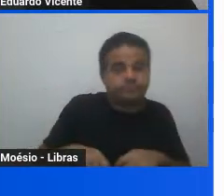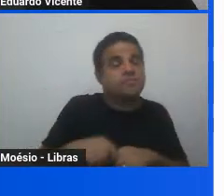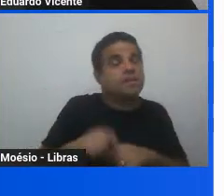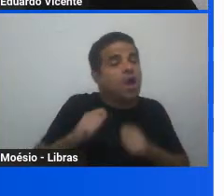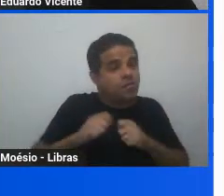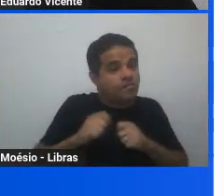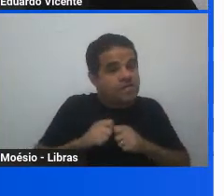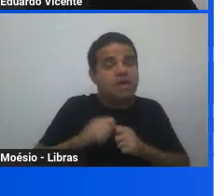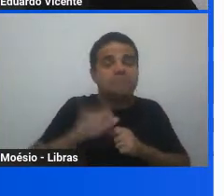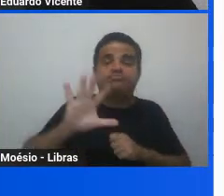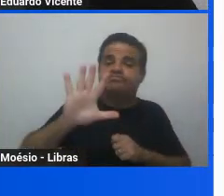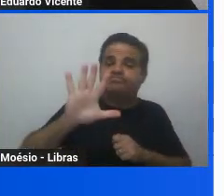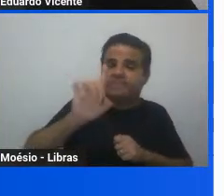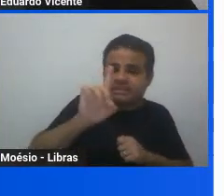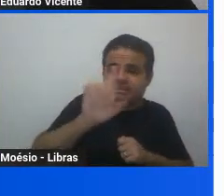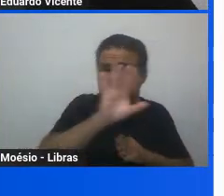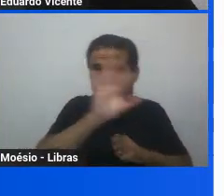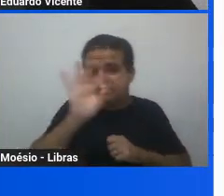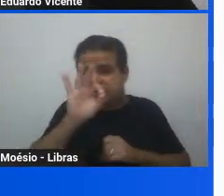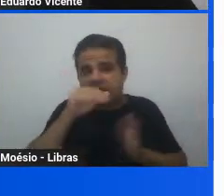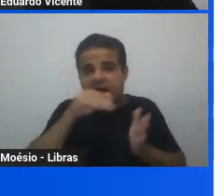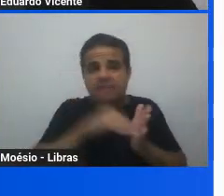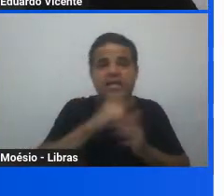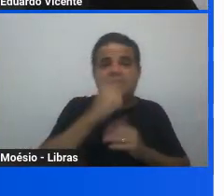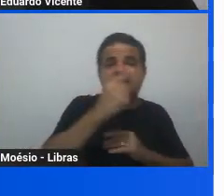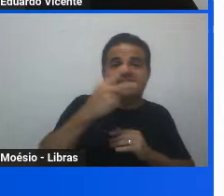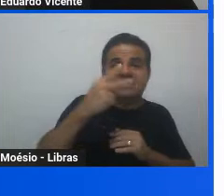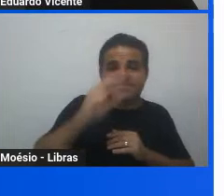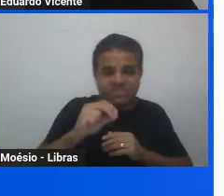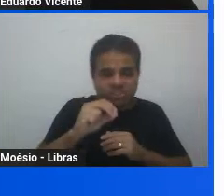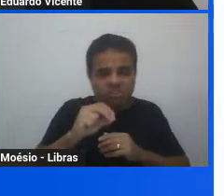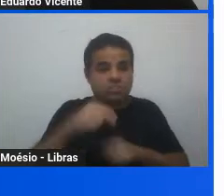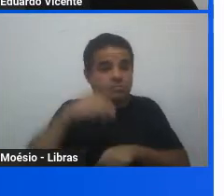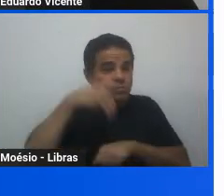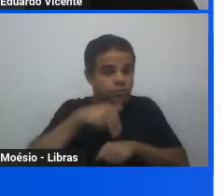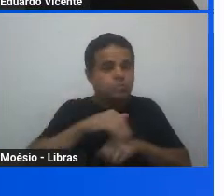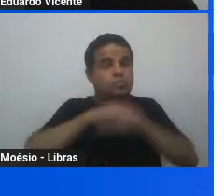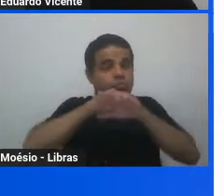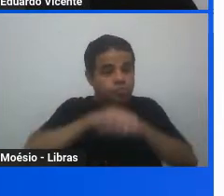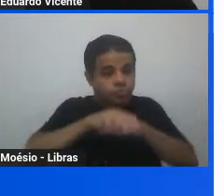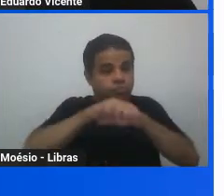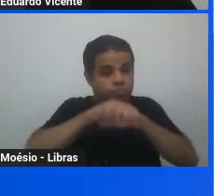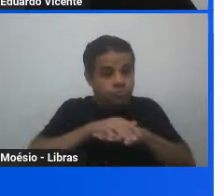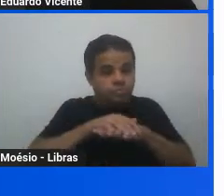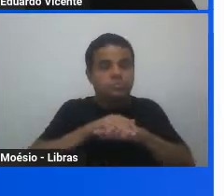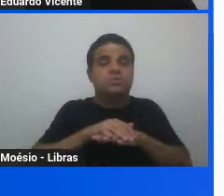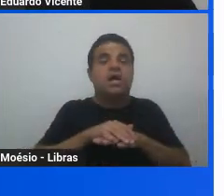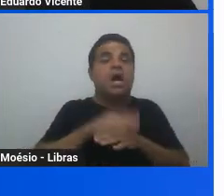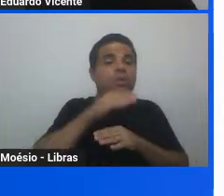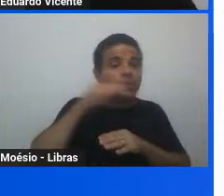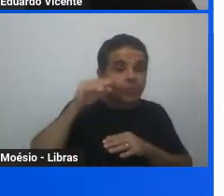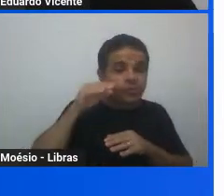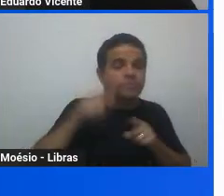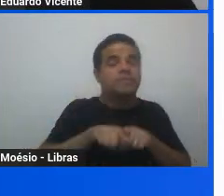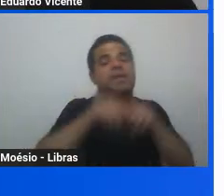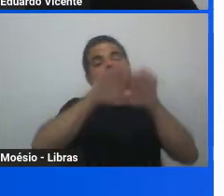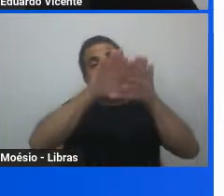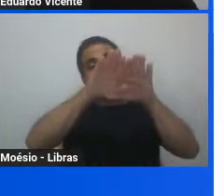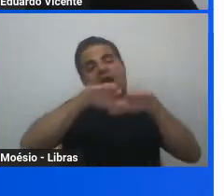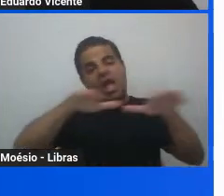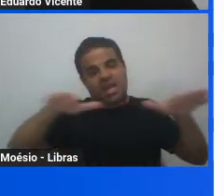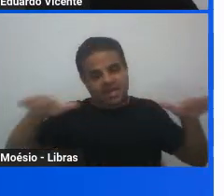de 100 a 120 compressões por minuto em adultos e em crianças.